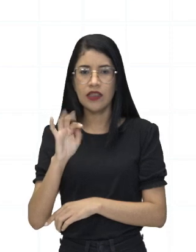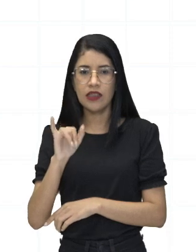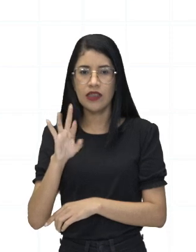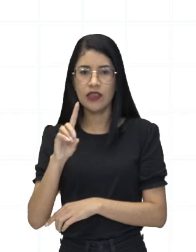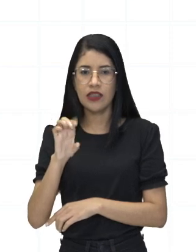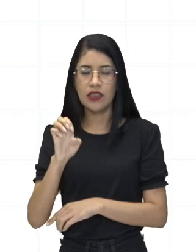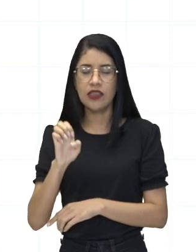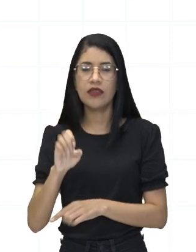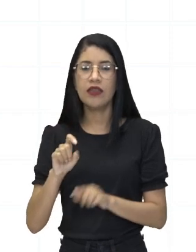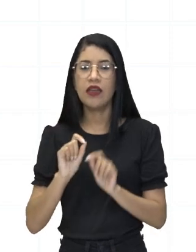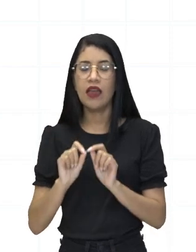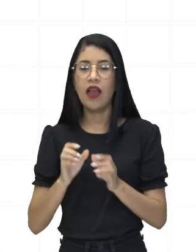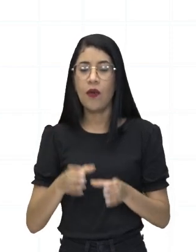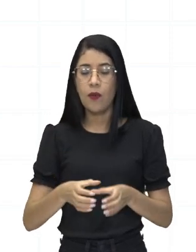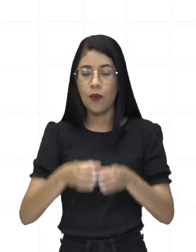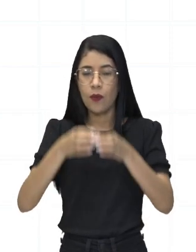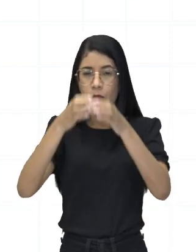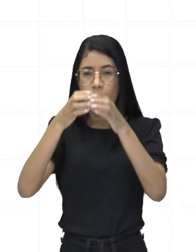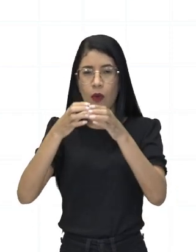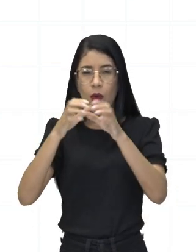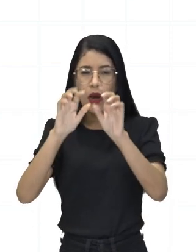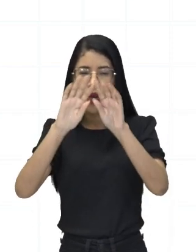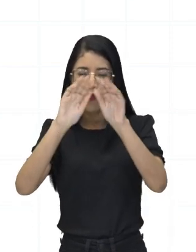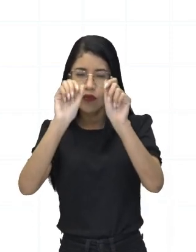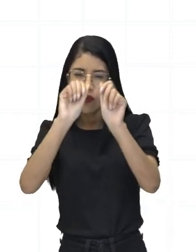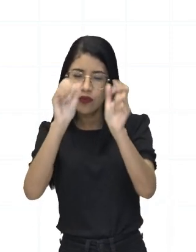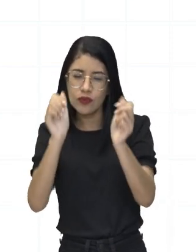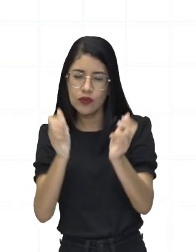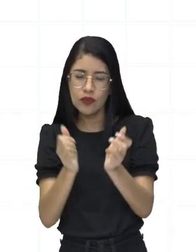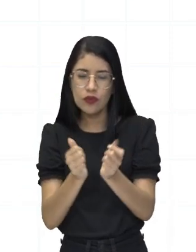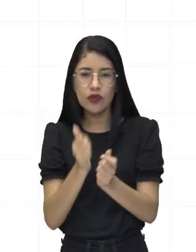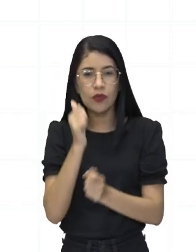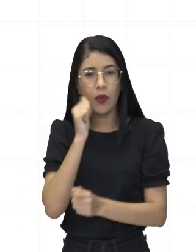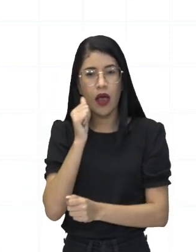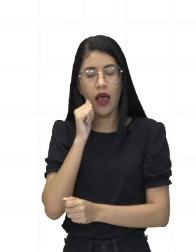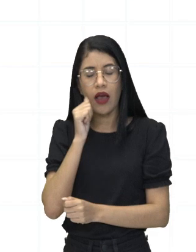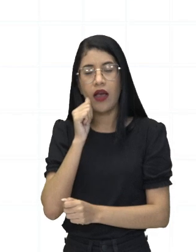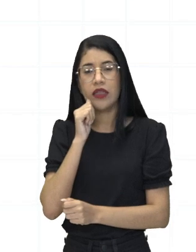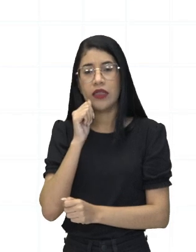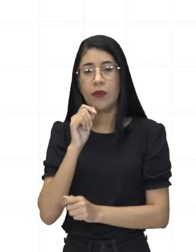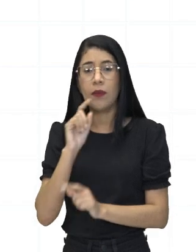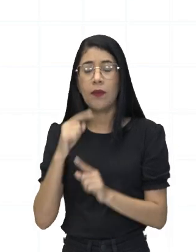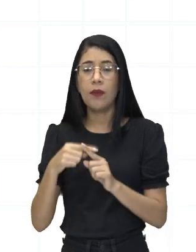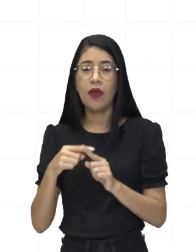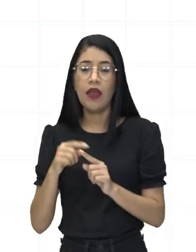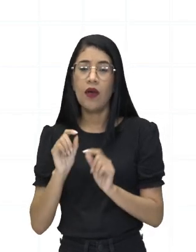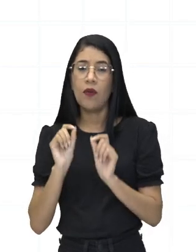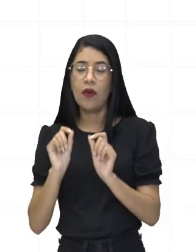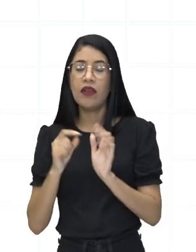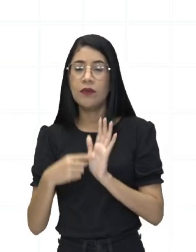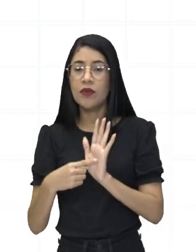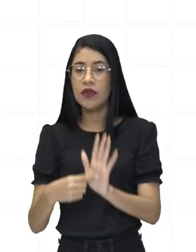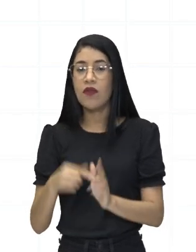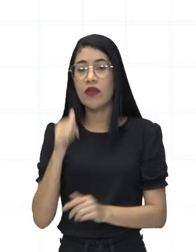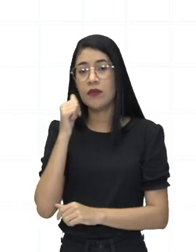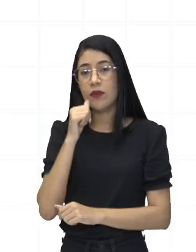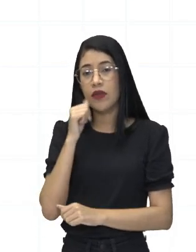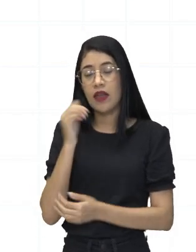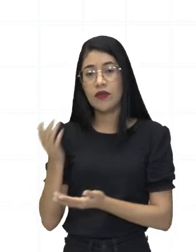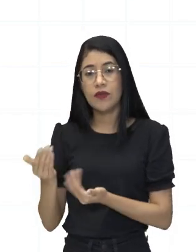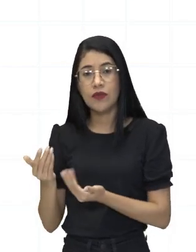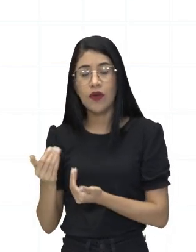eram colunas em forma de mulheres, em homenagem às jovens da região de Cária, na Grécia Asiática, que